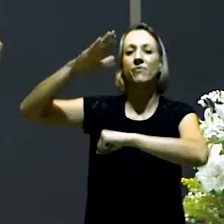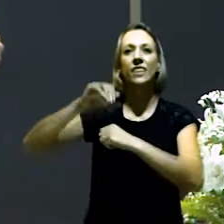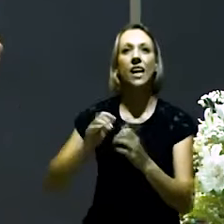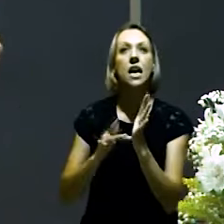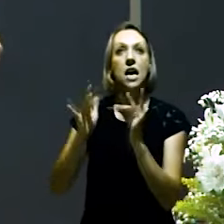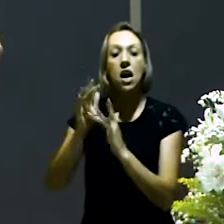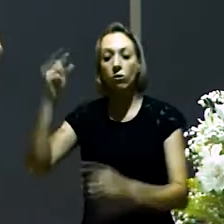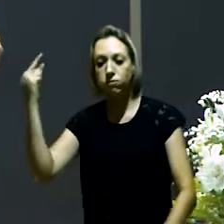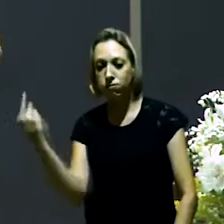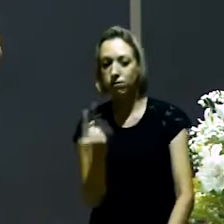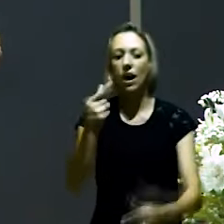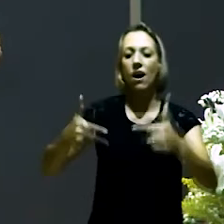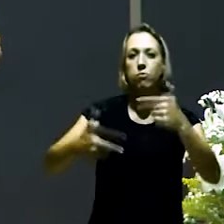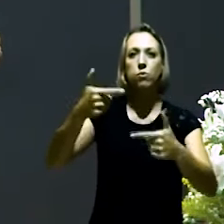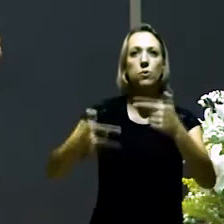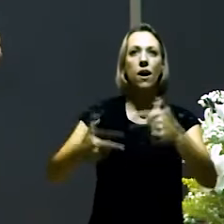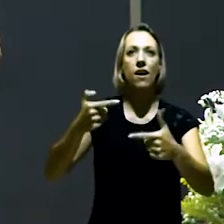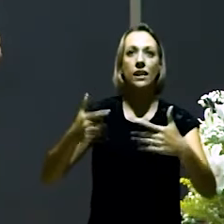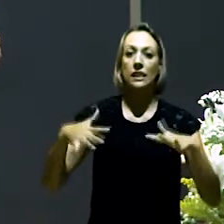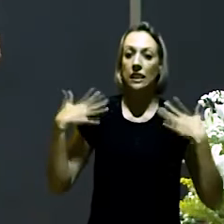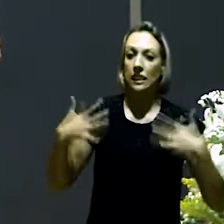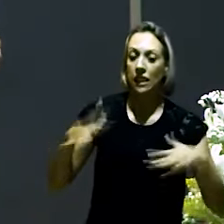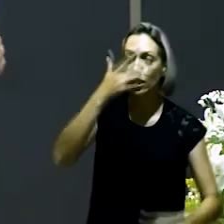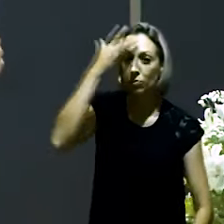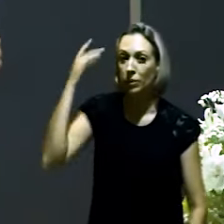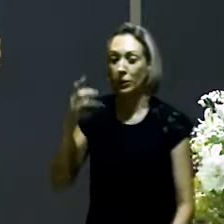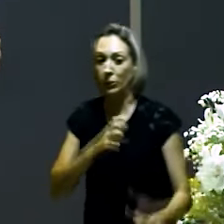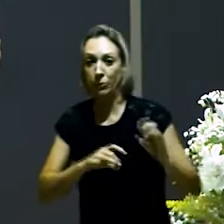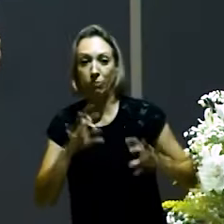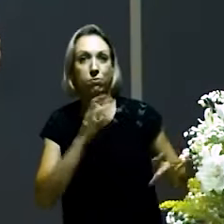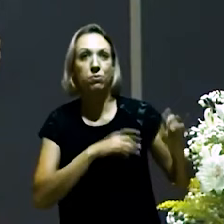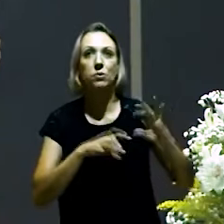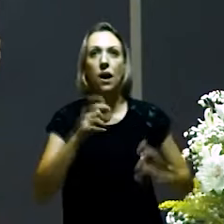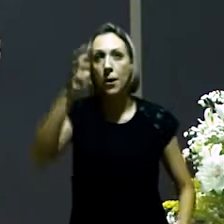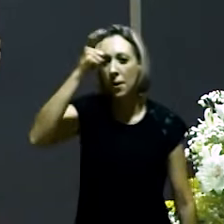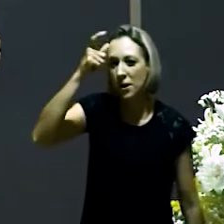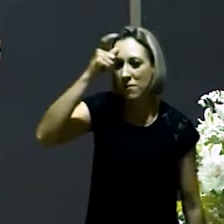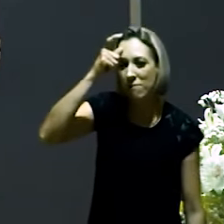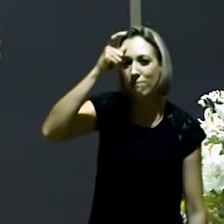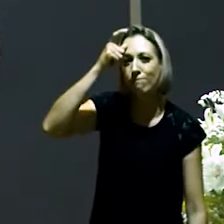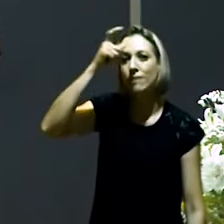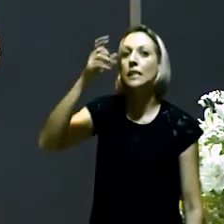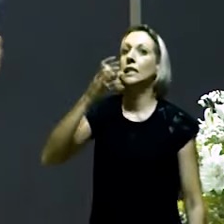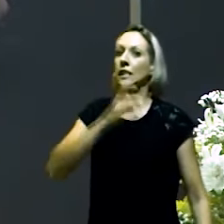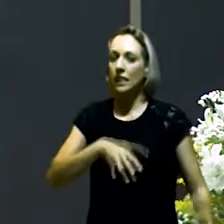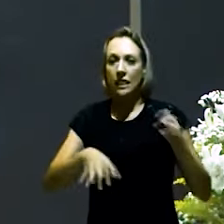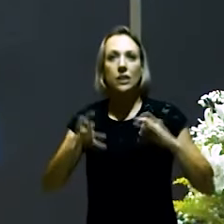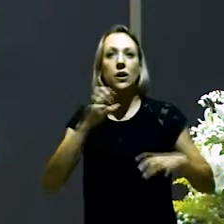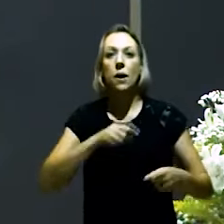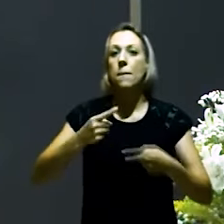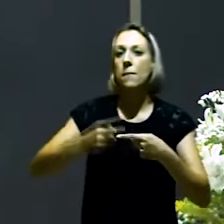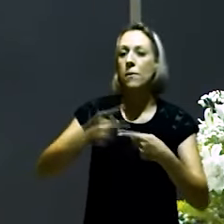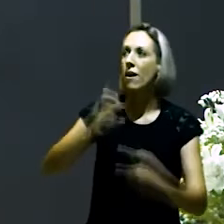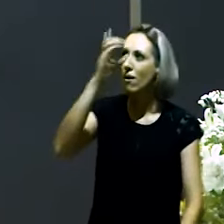demônios. Jesus chega no campo de batalha como o pior pesadelo do diabo. Jesus chega no campo de batalha, aleluia,